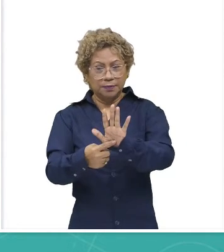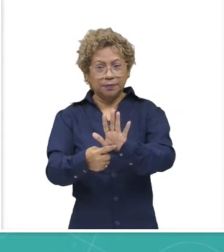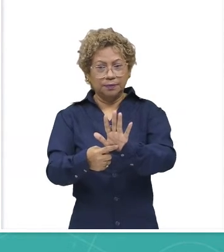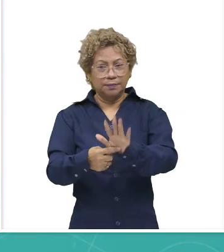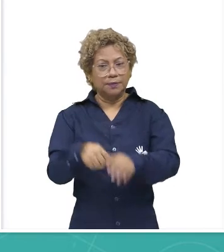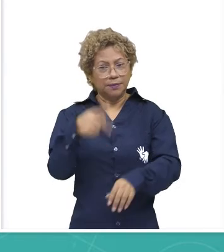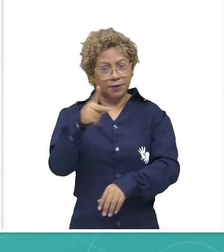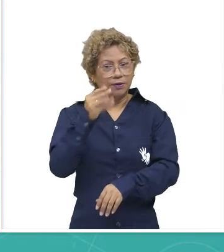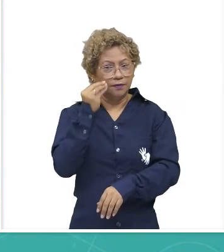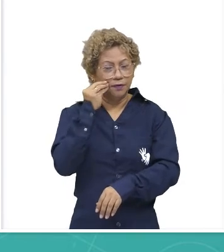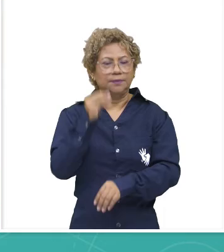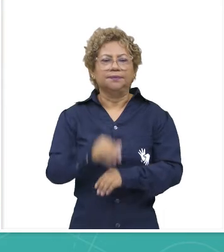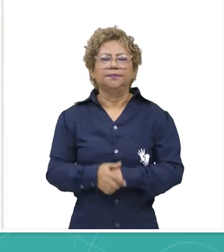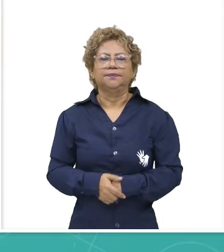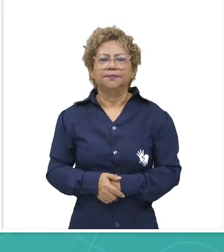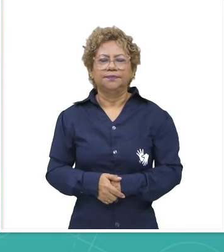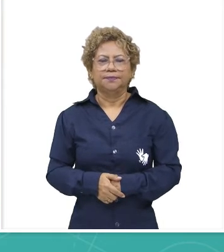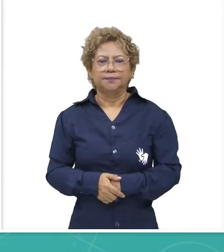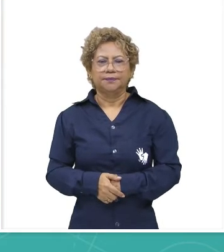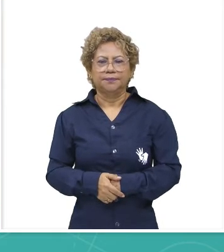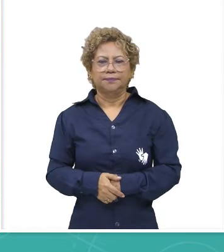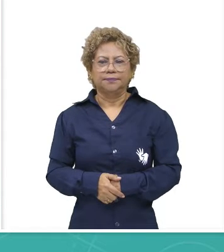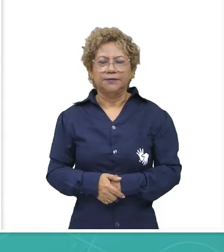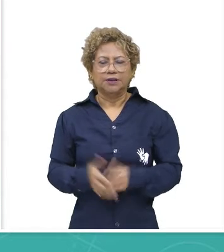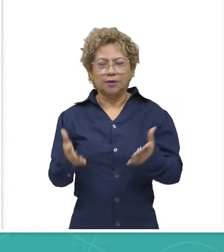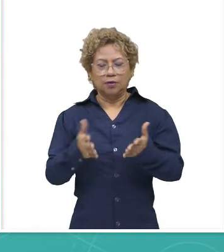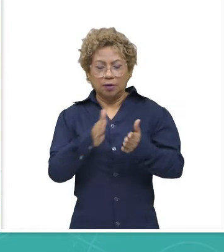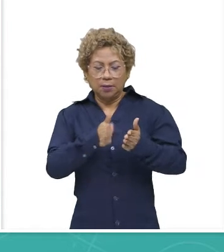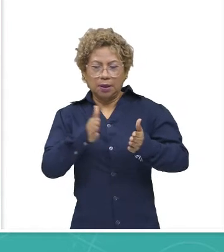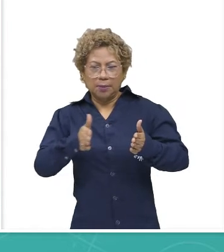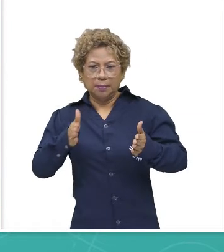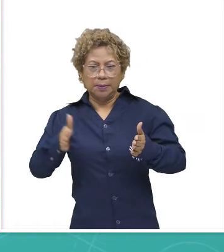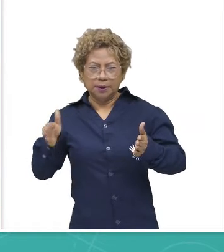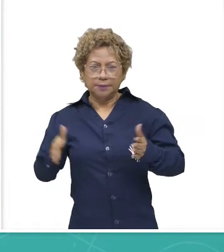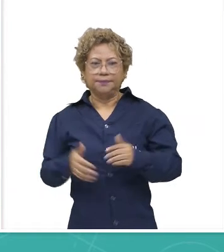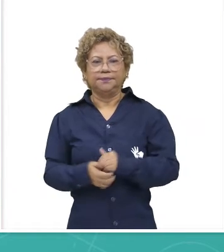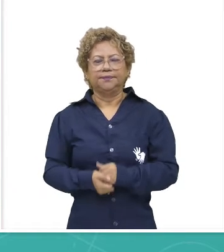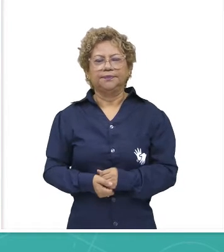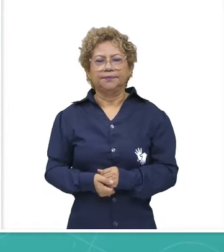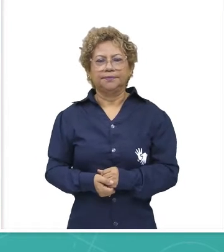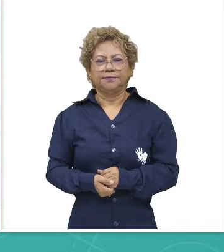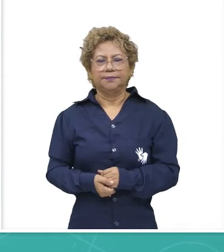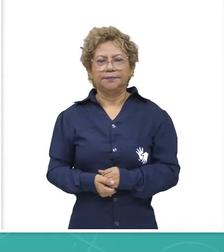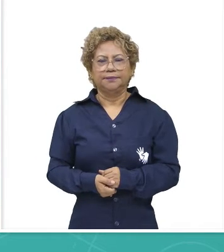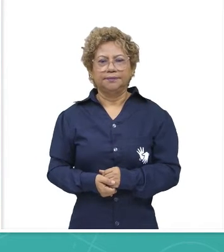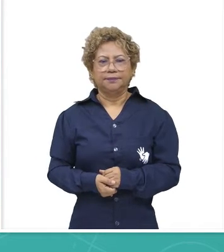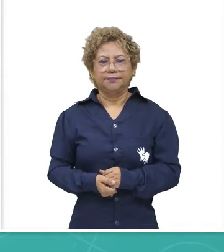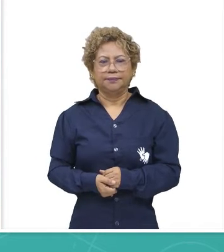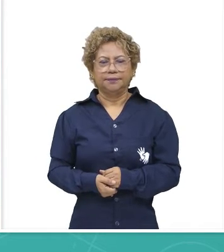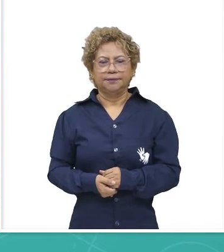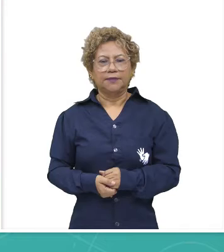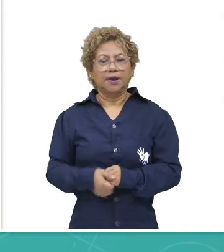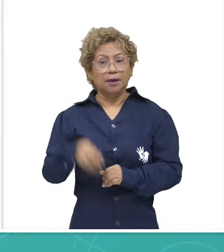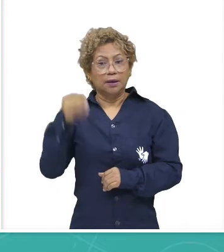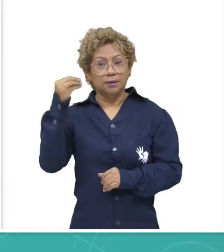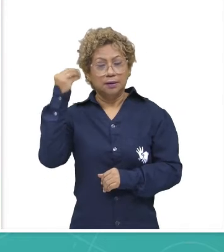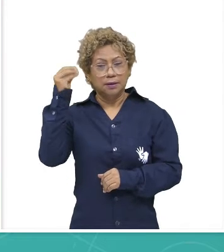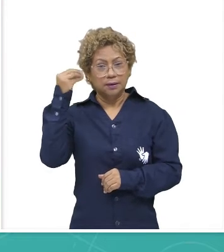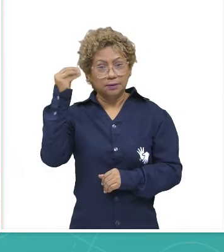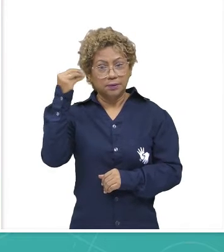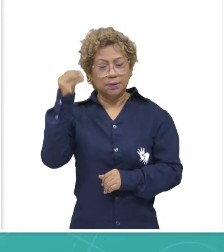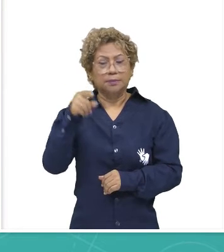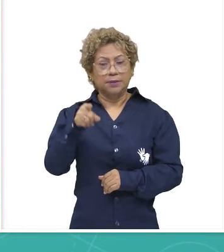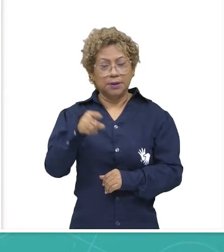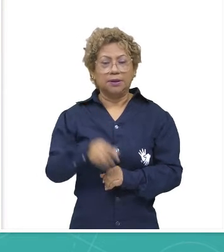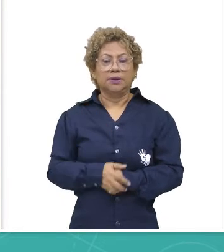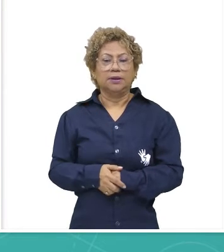fazer. Olhem lá comigo, acompanhem aí esse movimento. Esse experimento, o